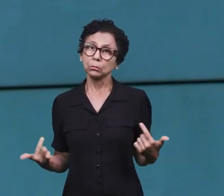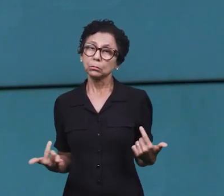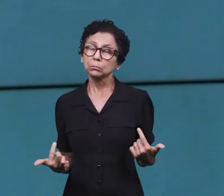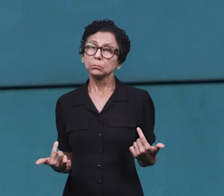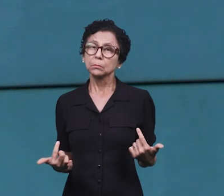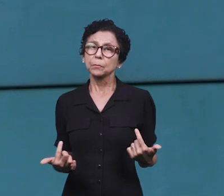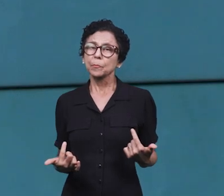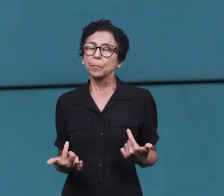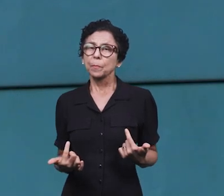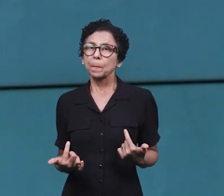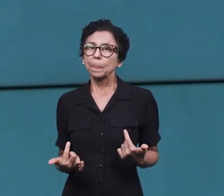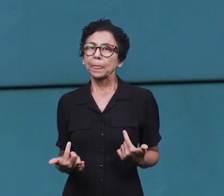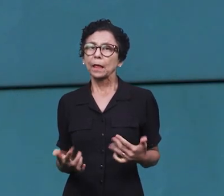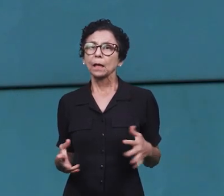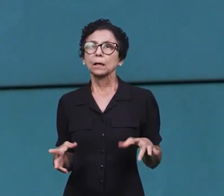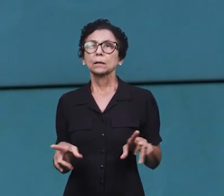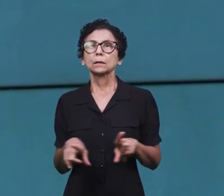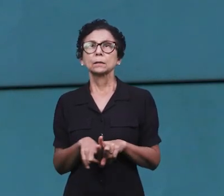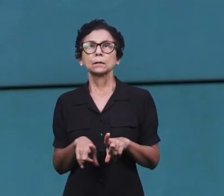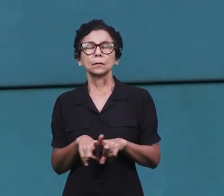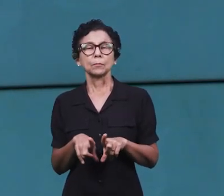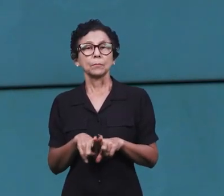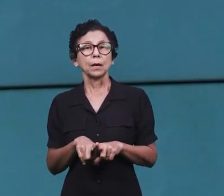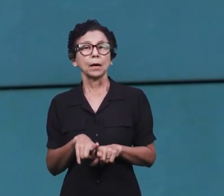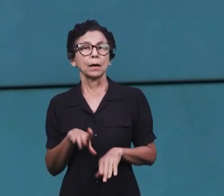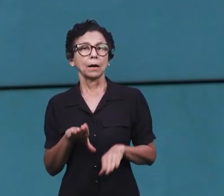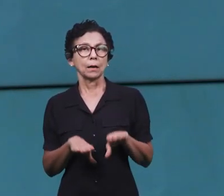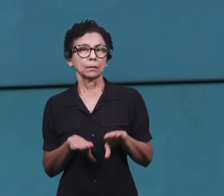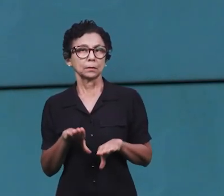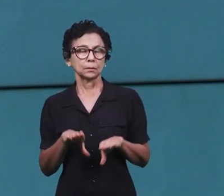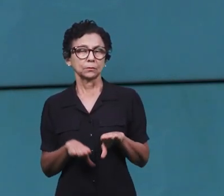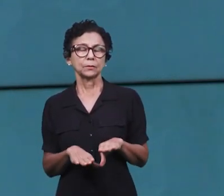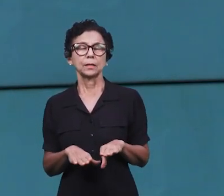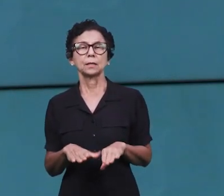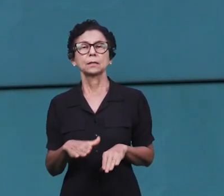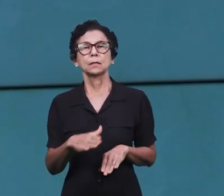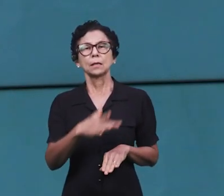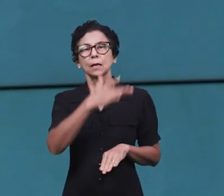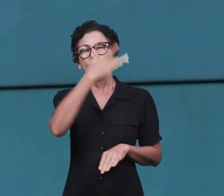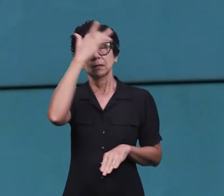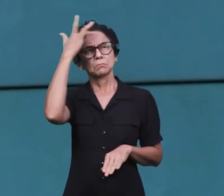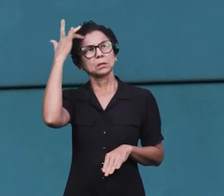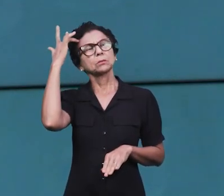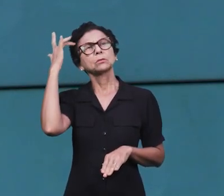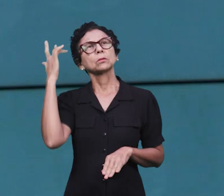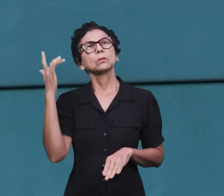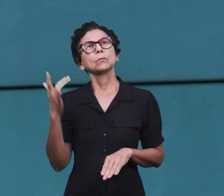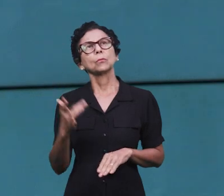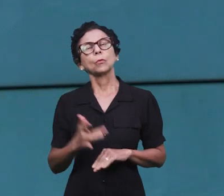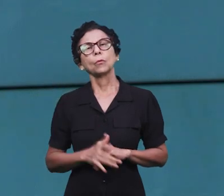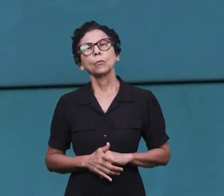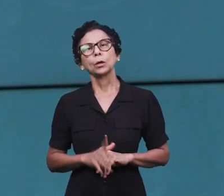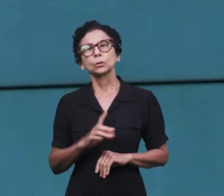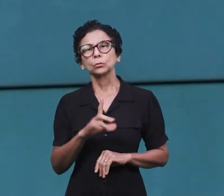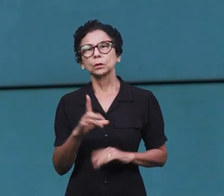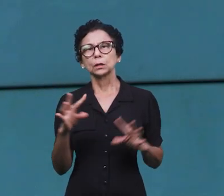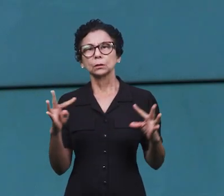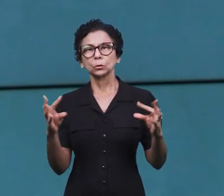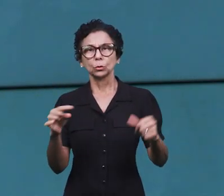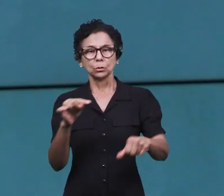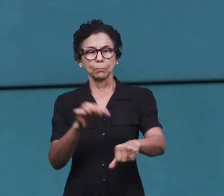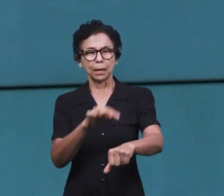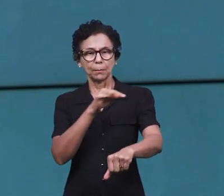pré-estabelecidos e também devemos salientar que muitas vezes, mesmo que os pacientes não apresentem todos os pontos,